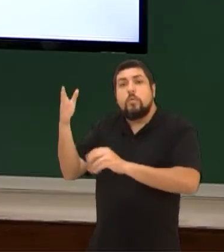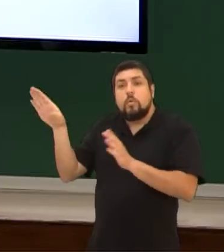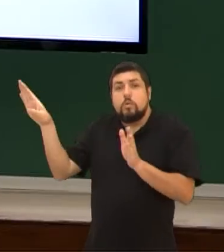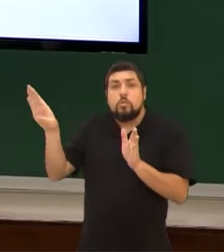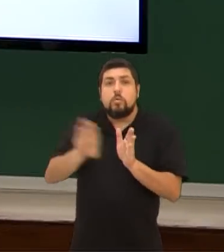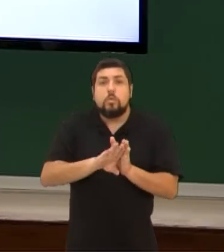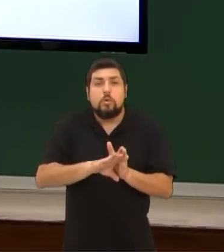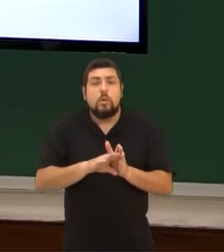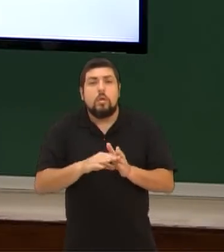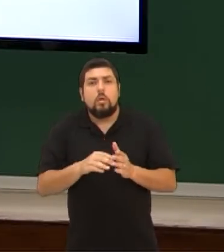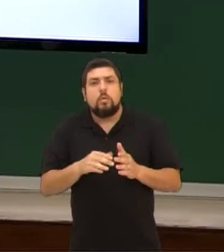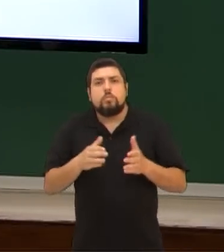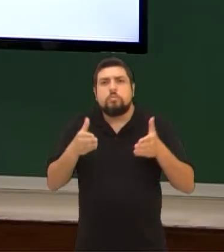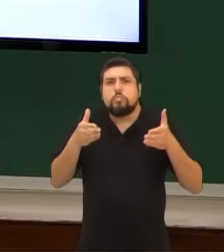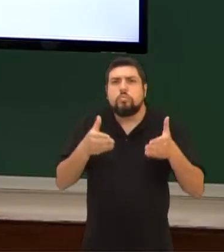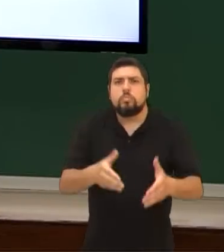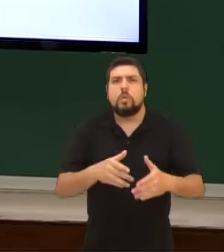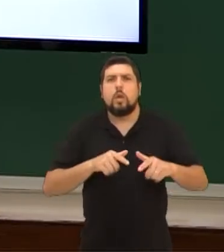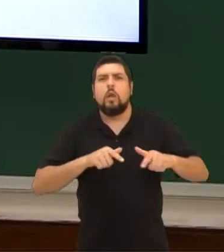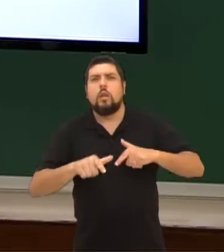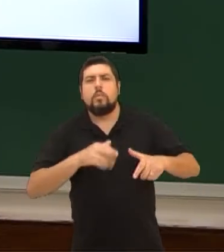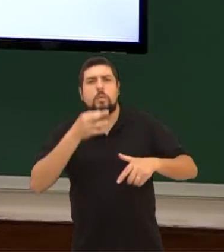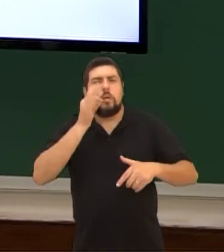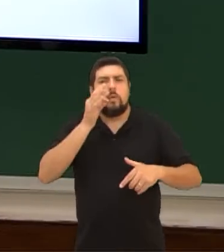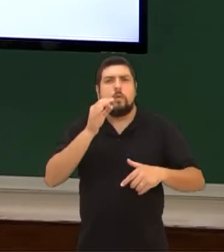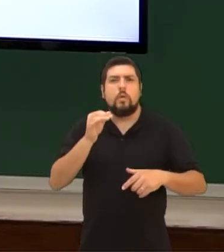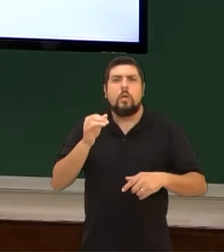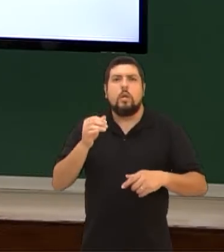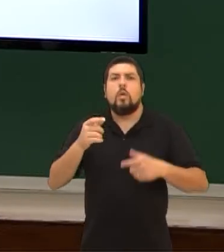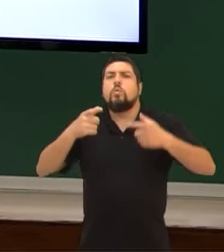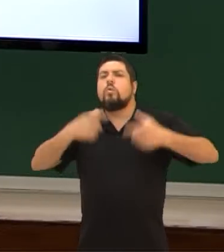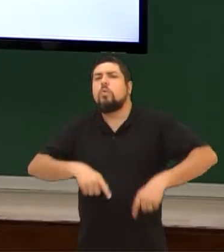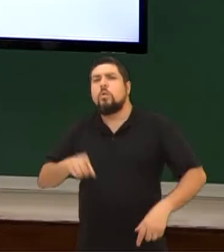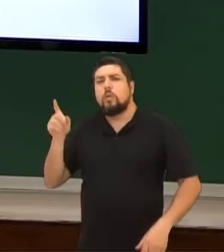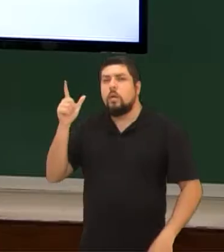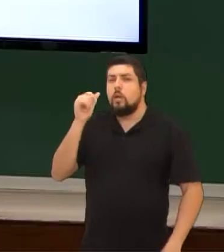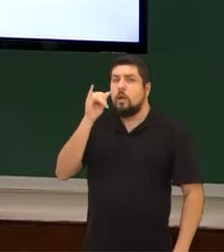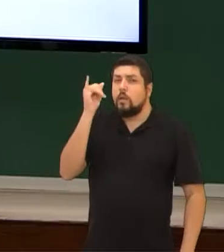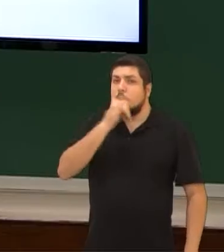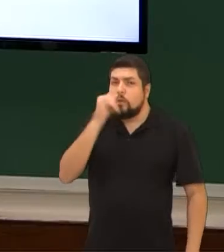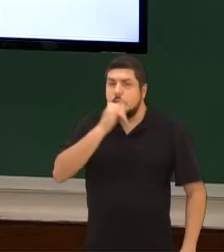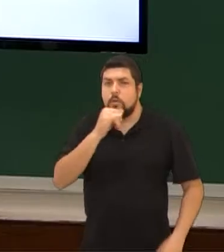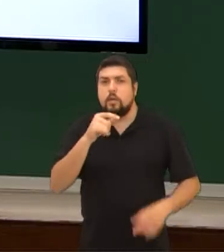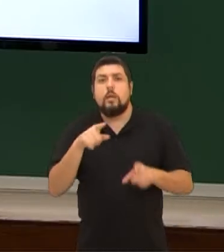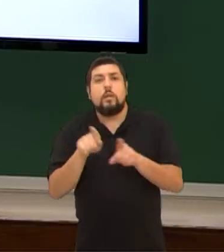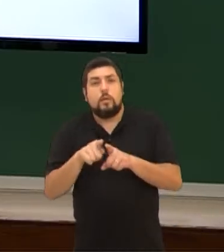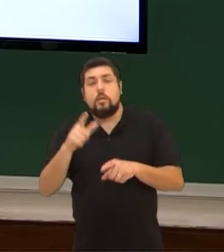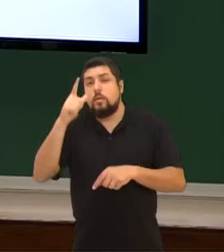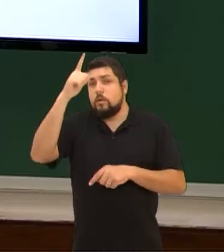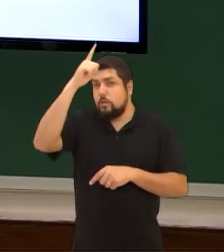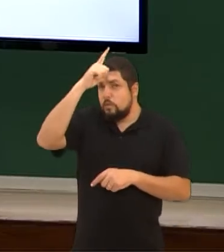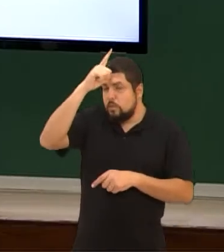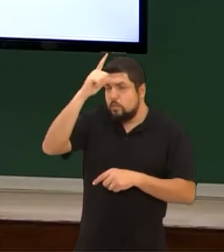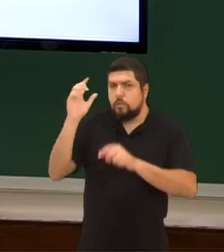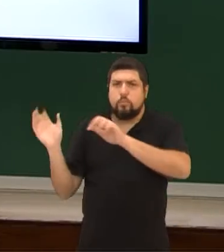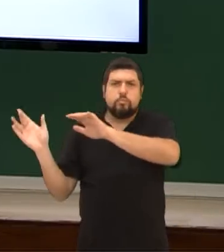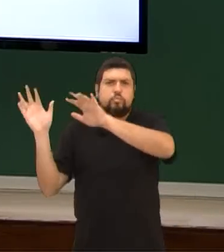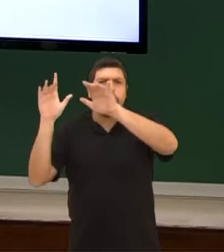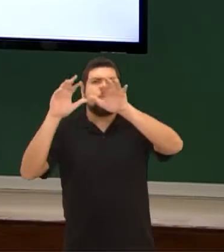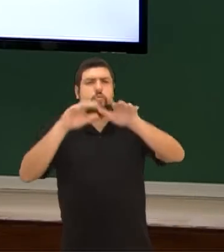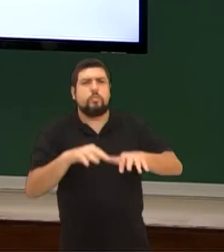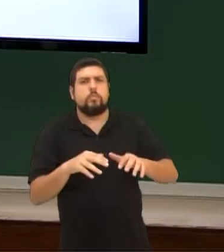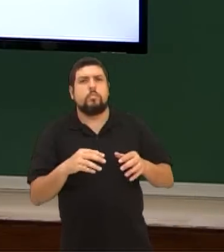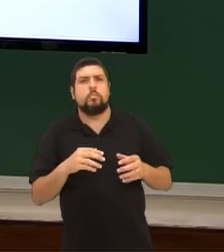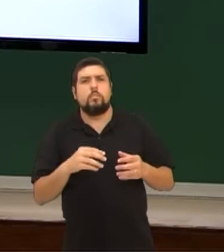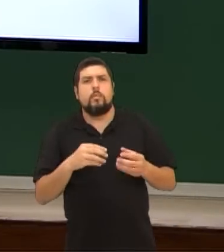comunidades de imigrantes da Itália e comunidades de imigrantes da Alemanha. Vão fazer um regime de colonato,